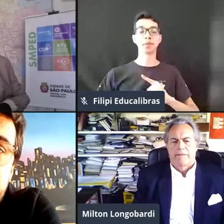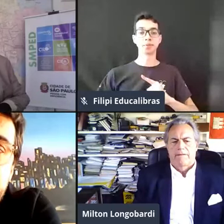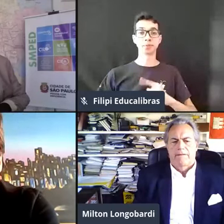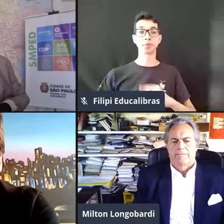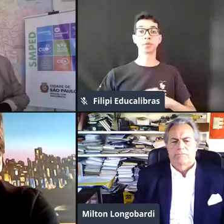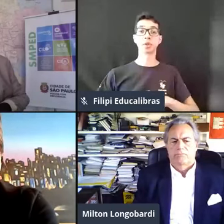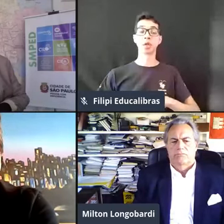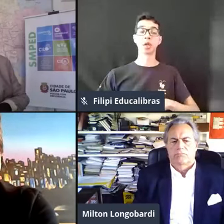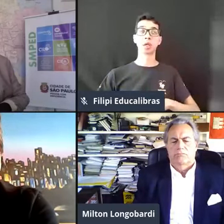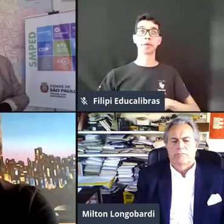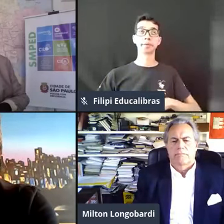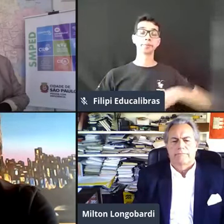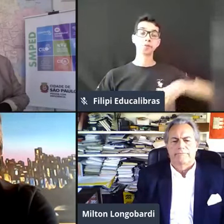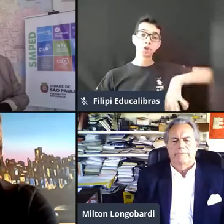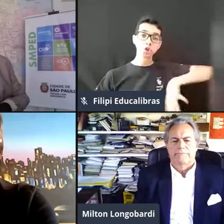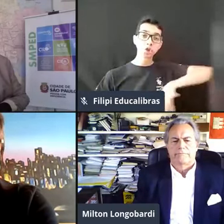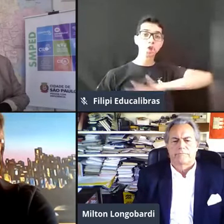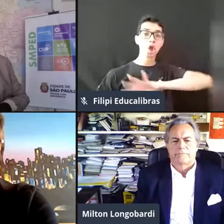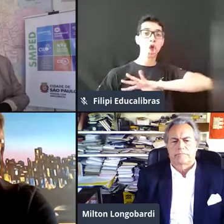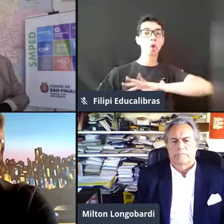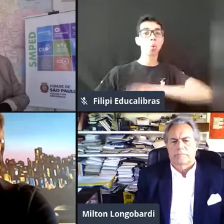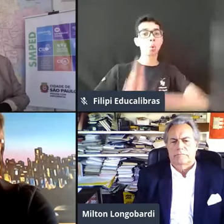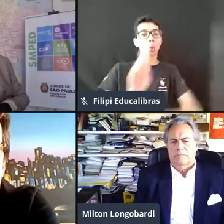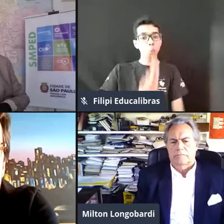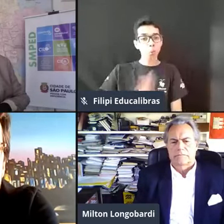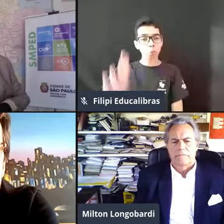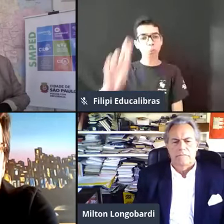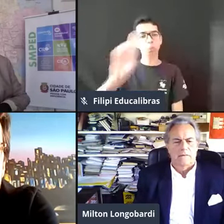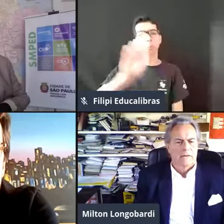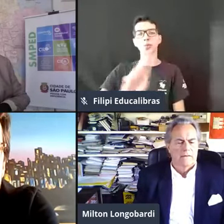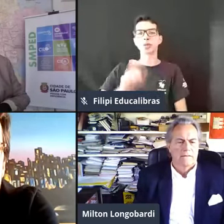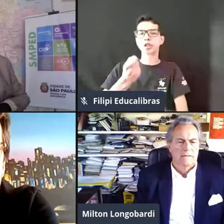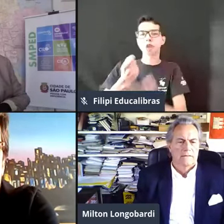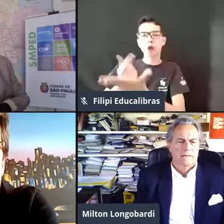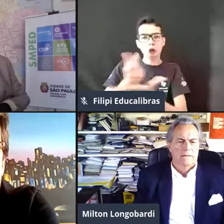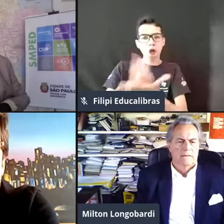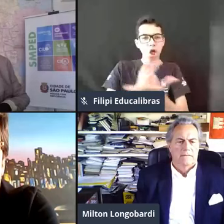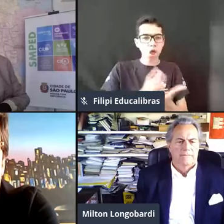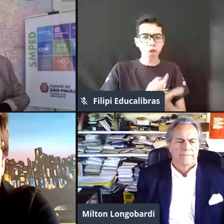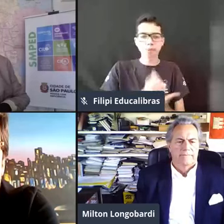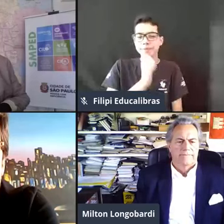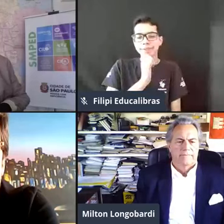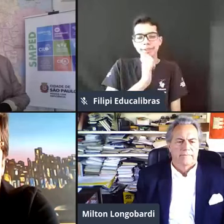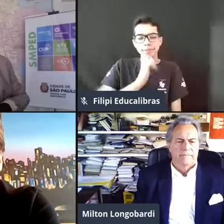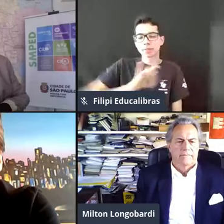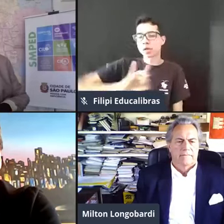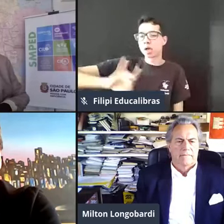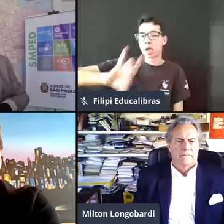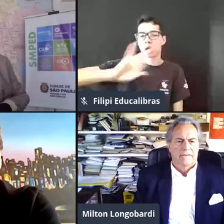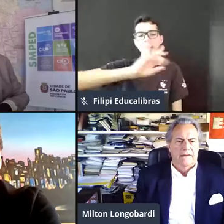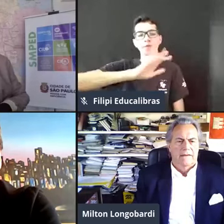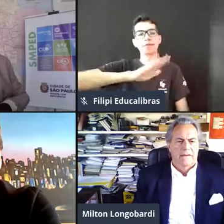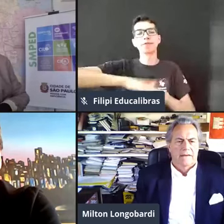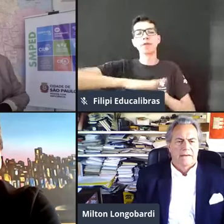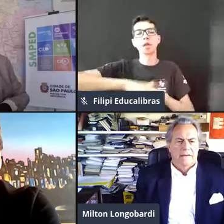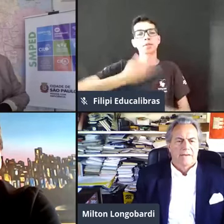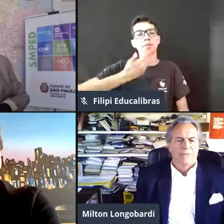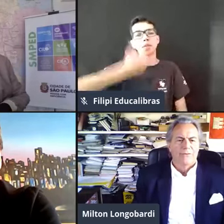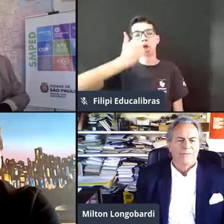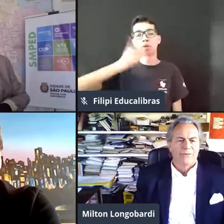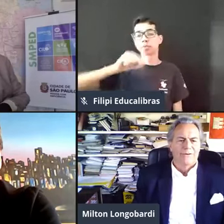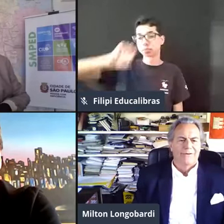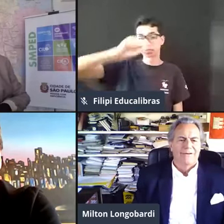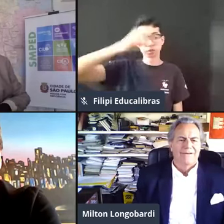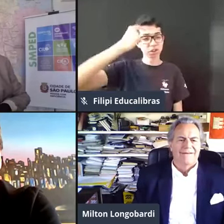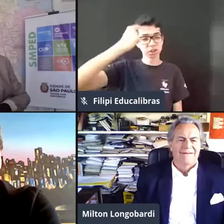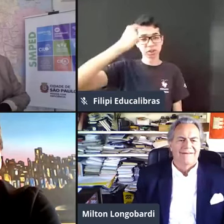e cada um faz o que entende melhor, da maneira como pode somar.